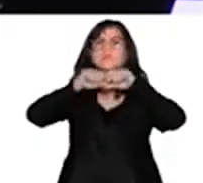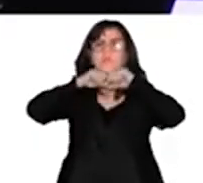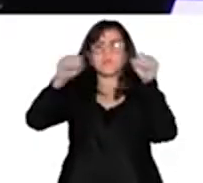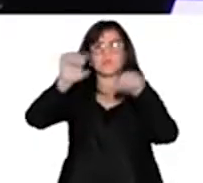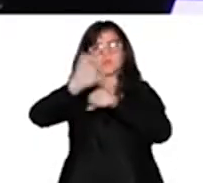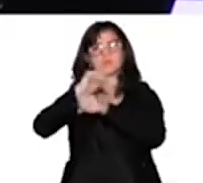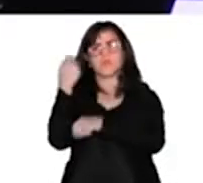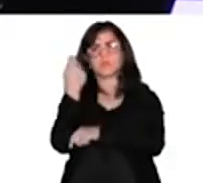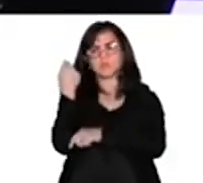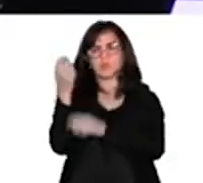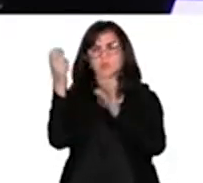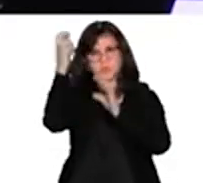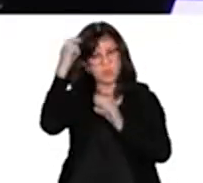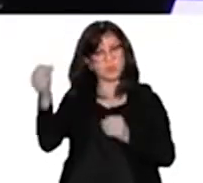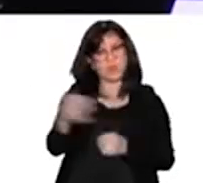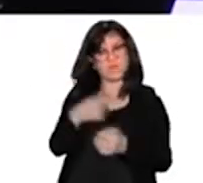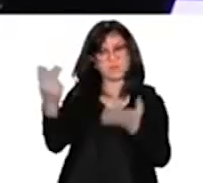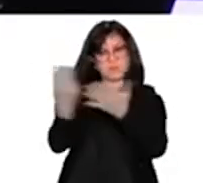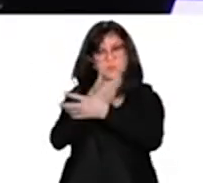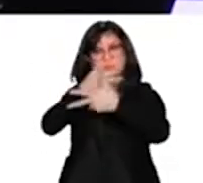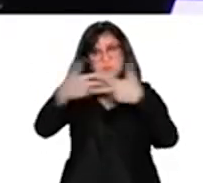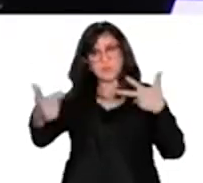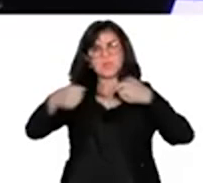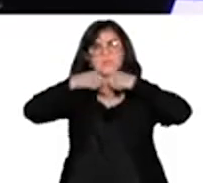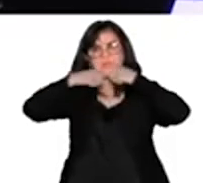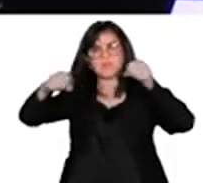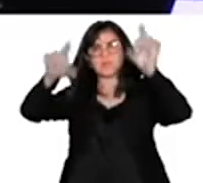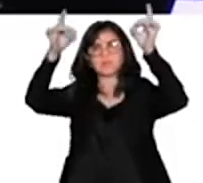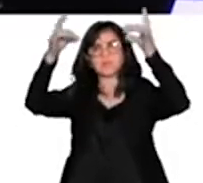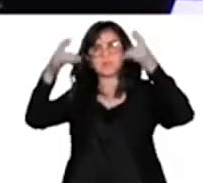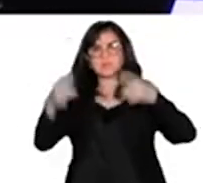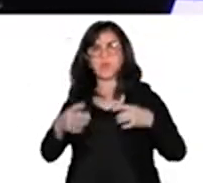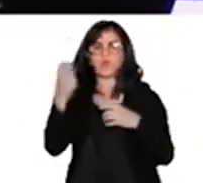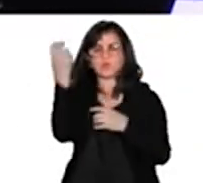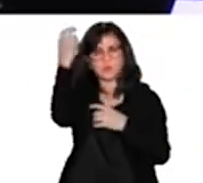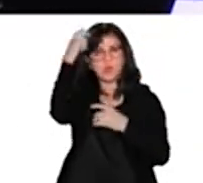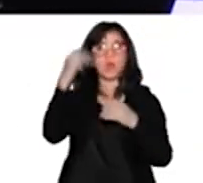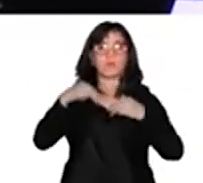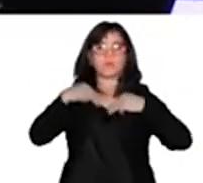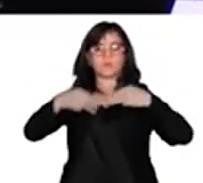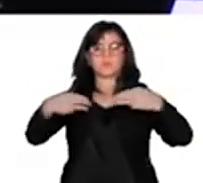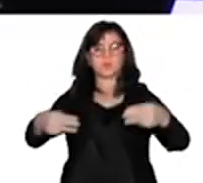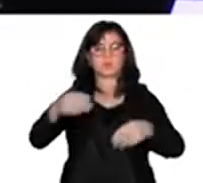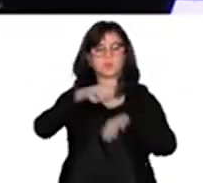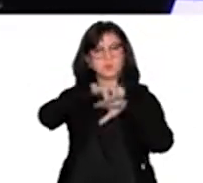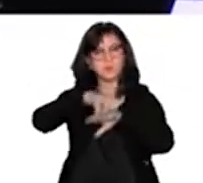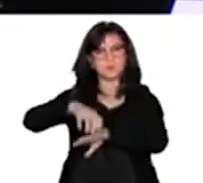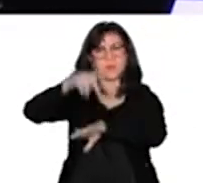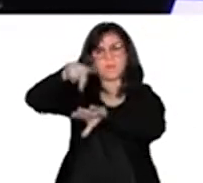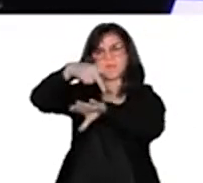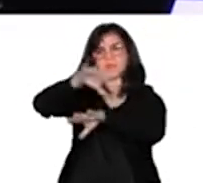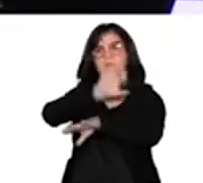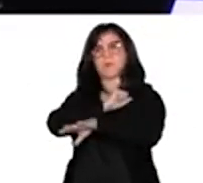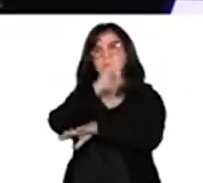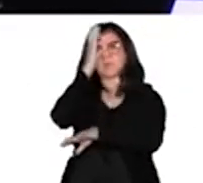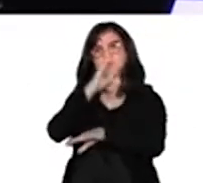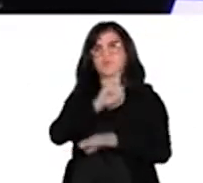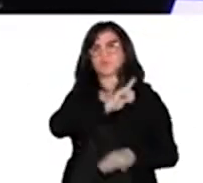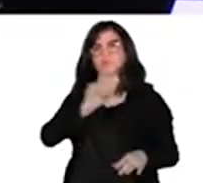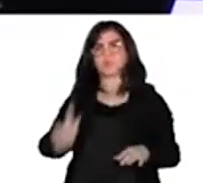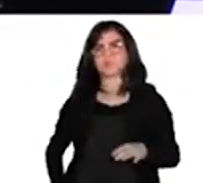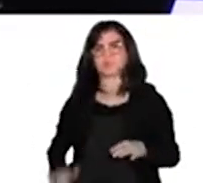da Cultura, Novas Façanhas, Secretaria Especial da Cultura do Ministério do Turismo e Pátria Amada Brasil, Governo